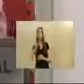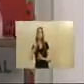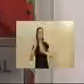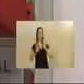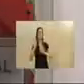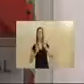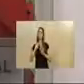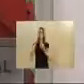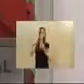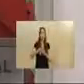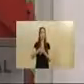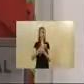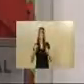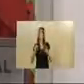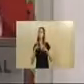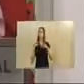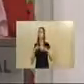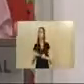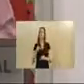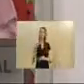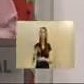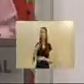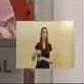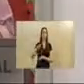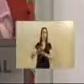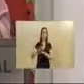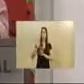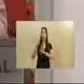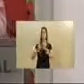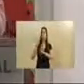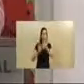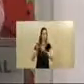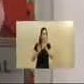se organizaram que se